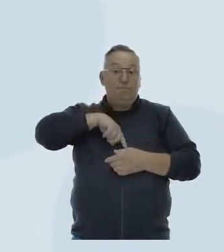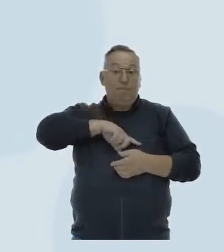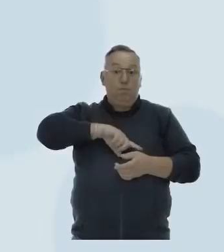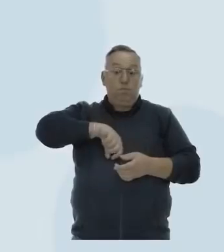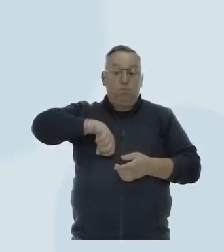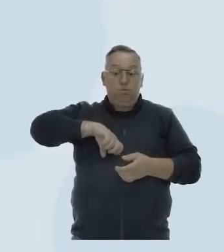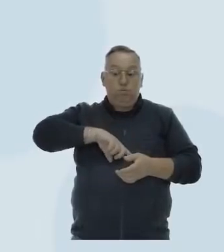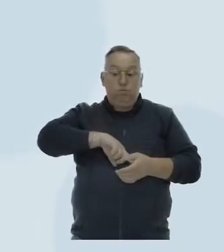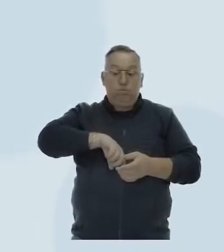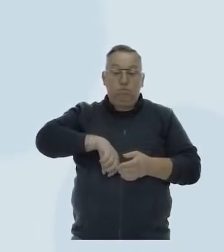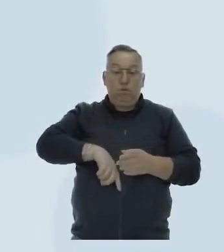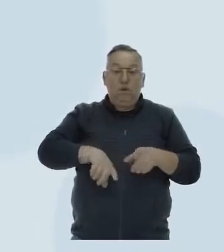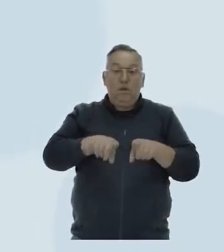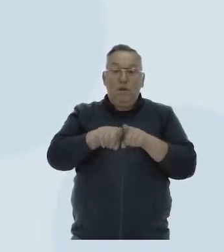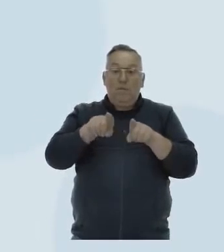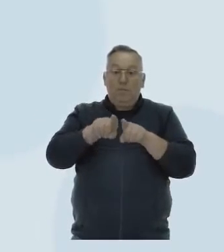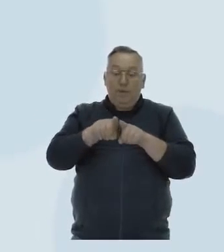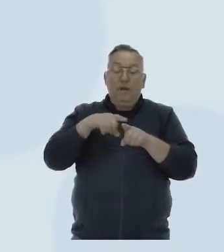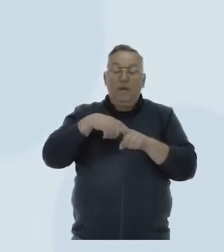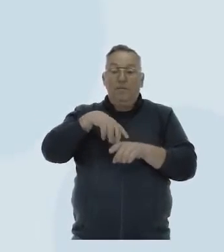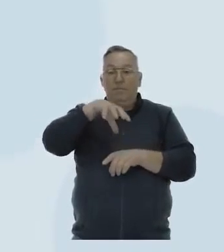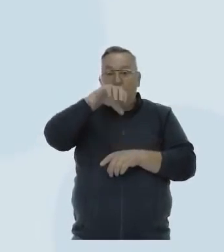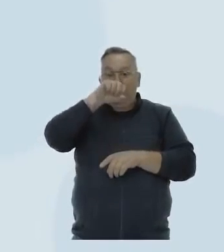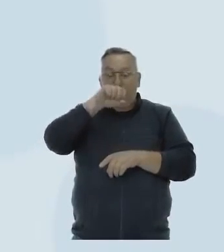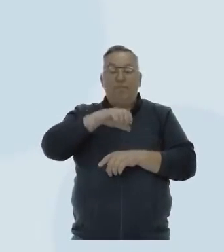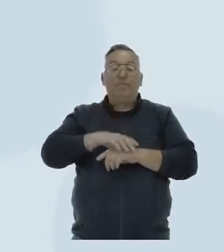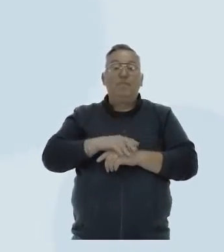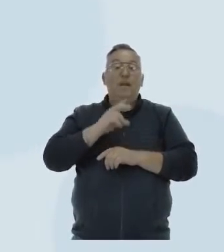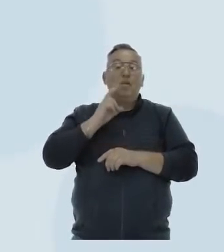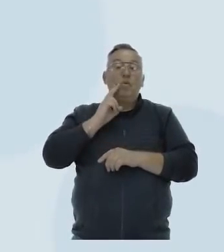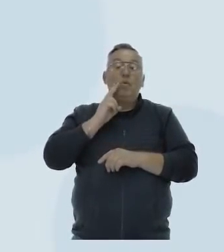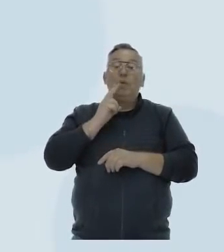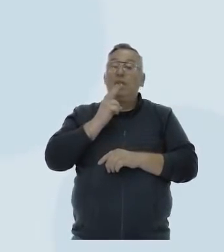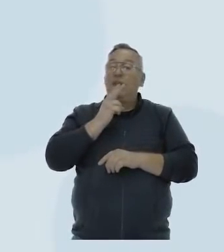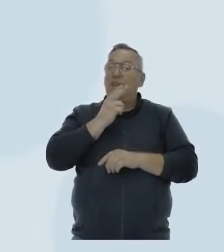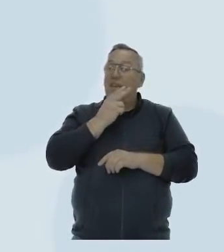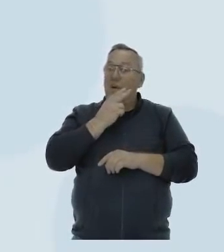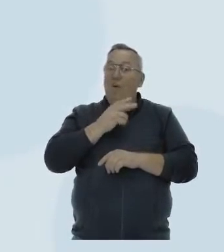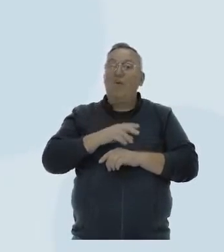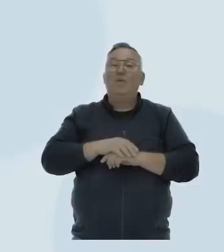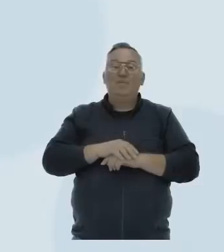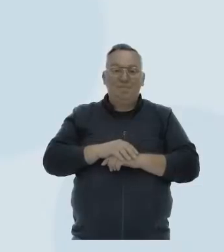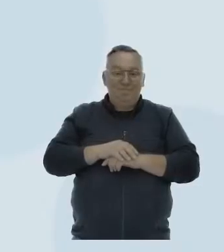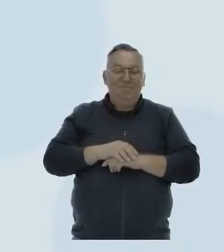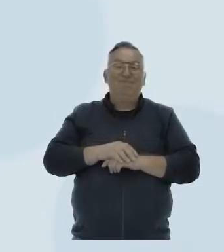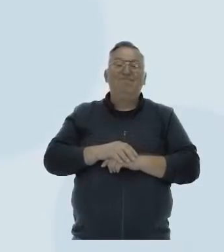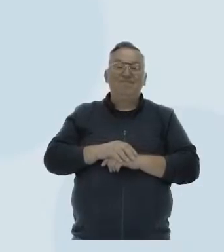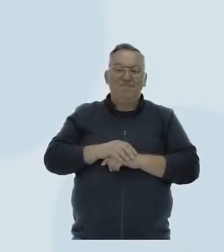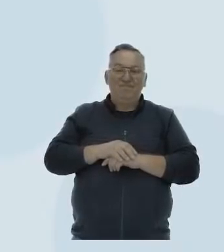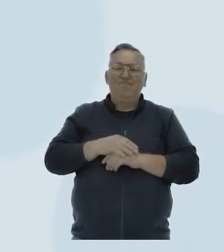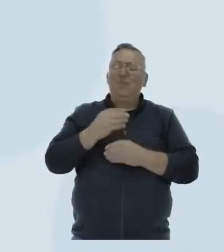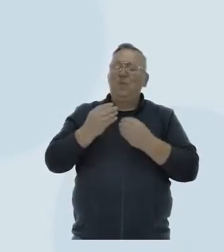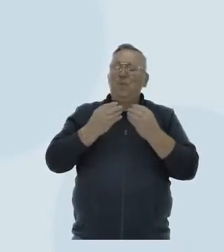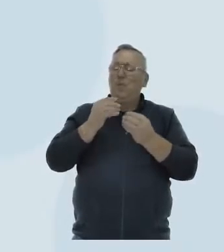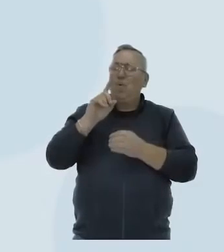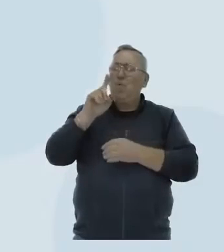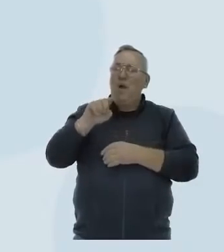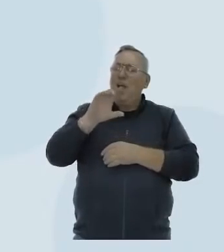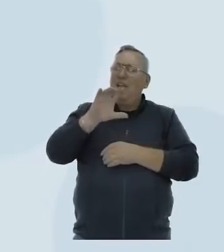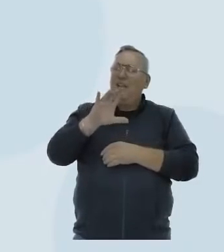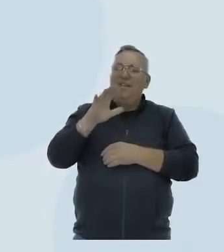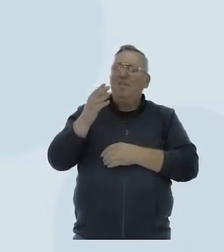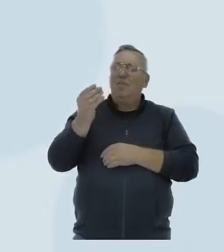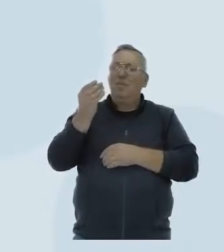na nutrição, né? Olha só que interessante, digestório e respiratório na nutrição, como é que será que é esse negócio aí,